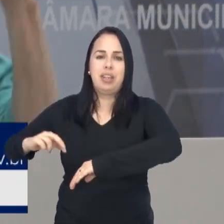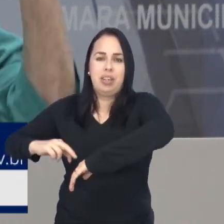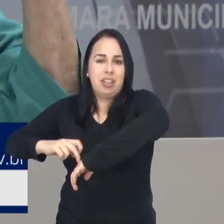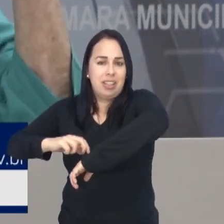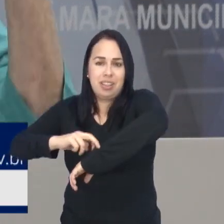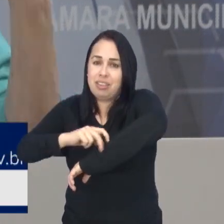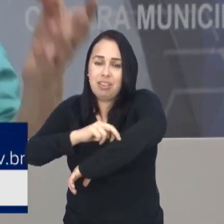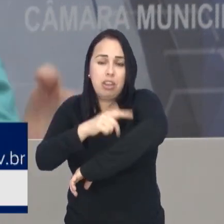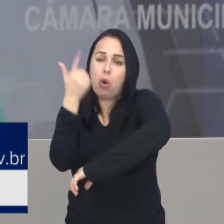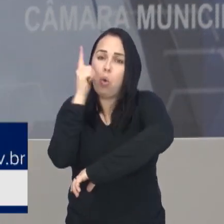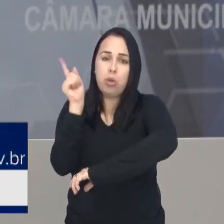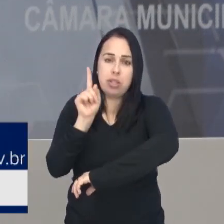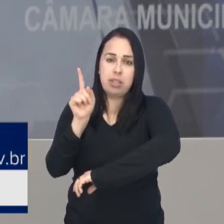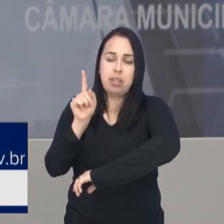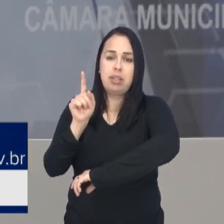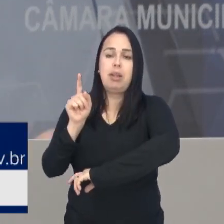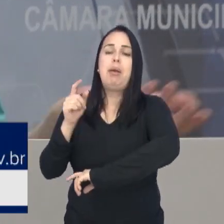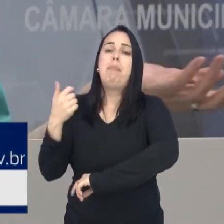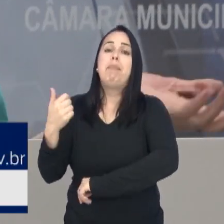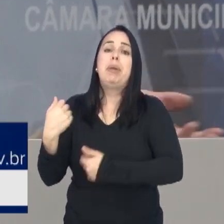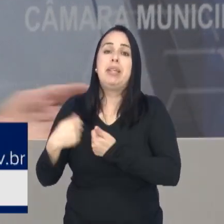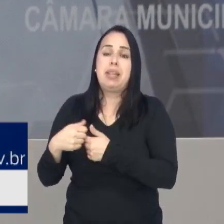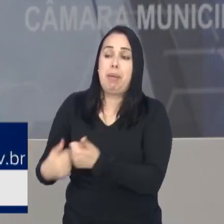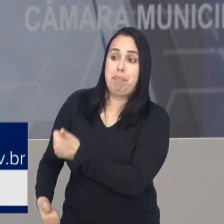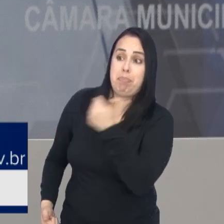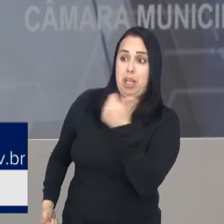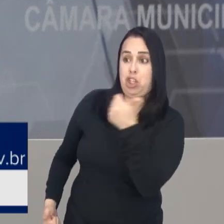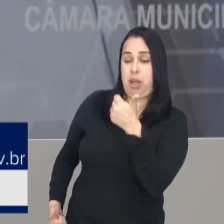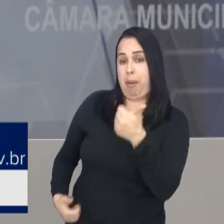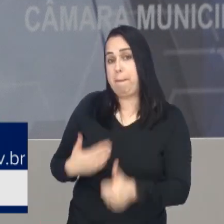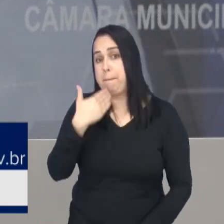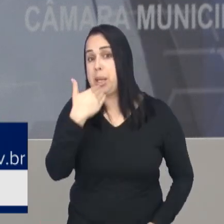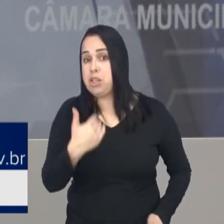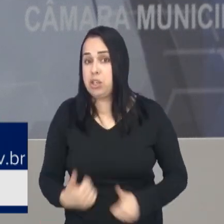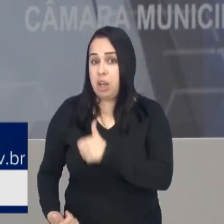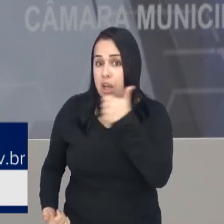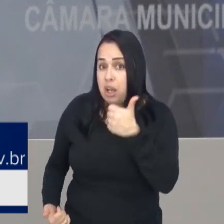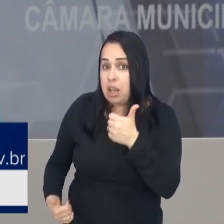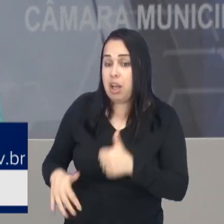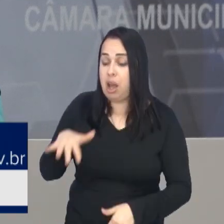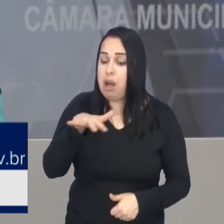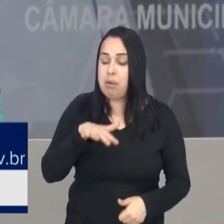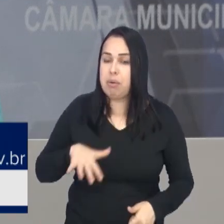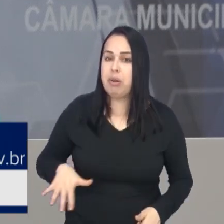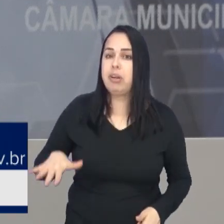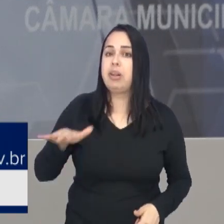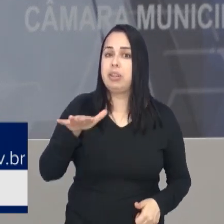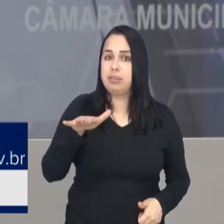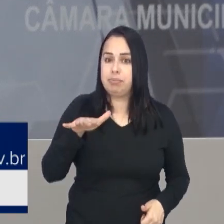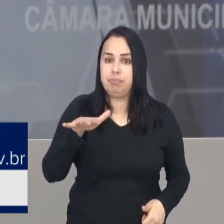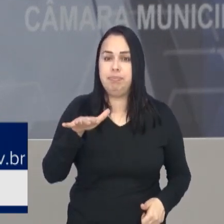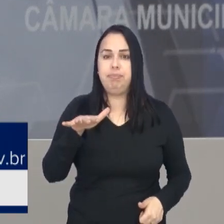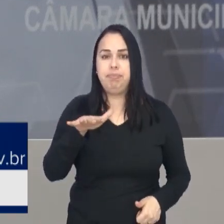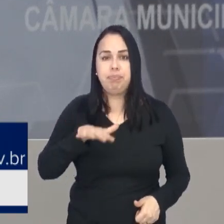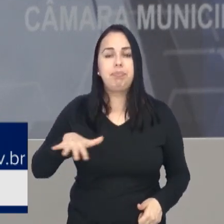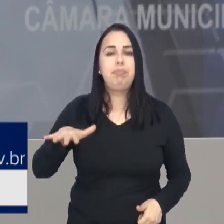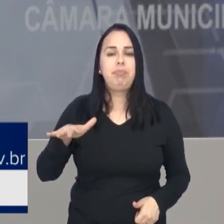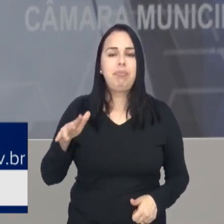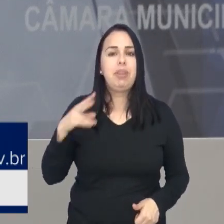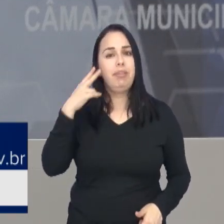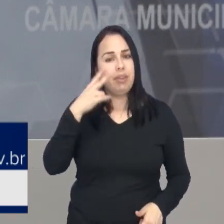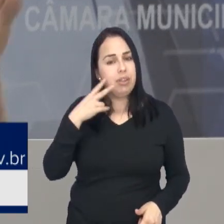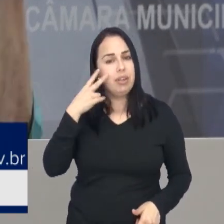morro, ele tem que pegar uma carona. É uma região que tem muitos muitos vereadores